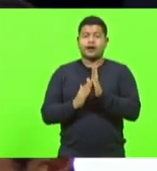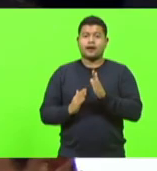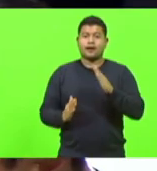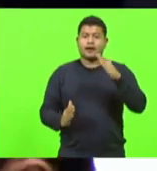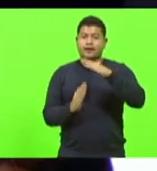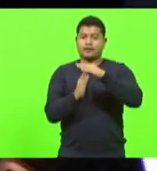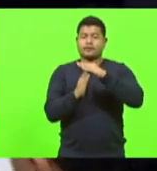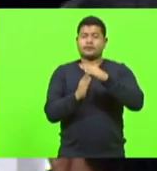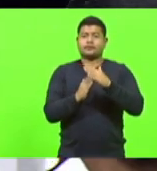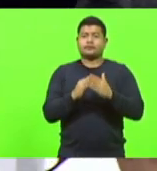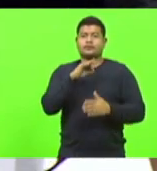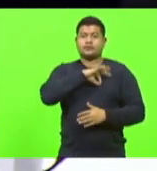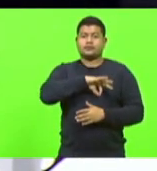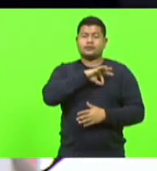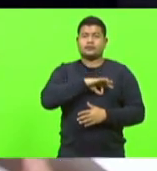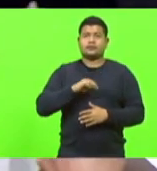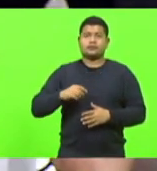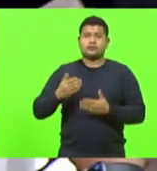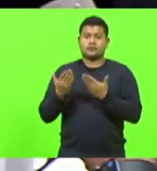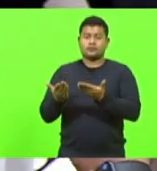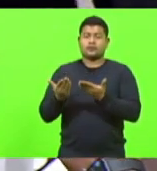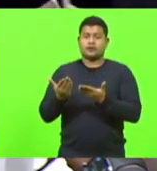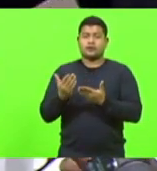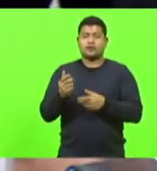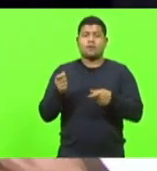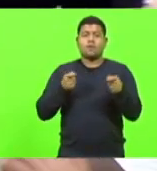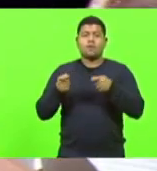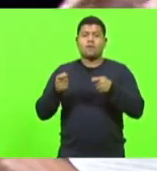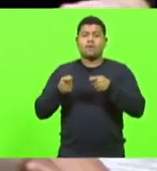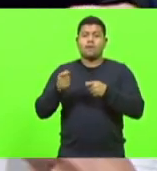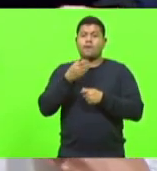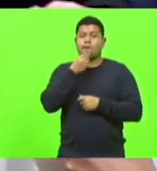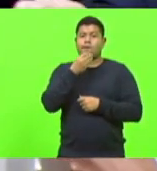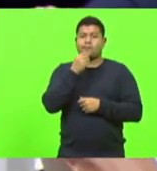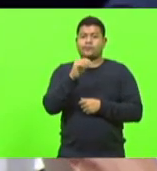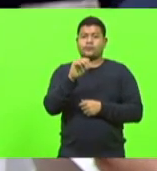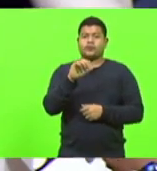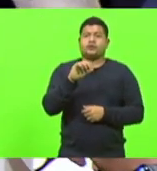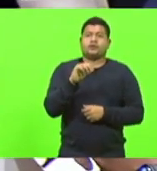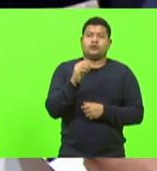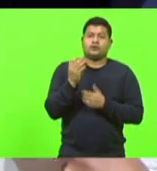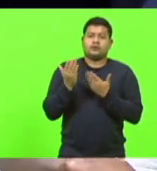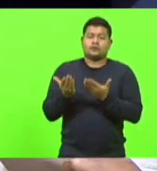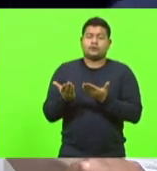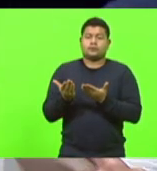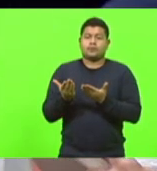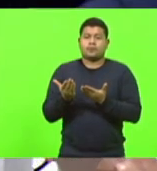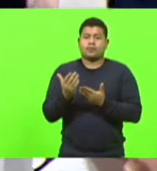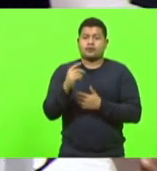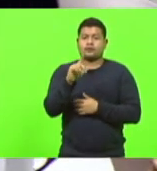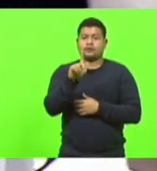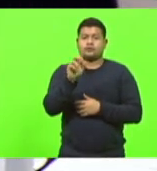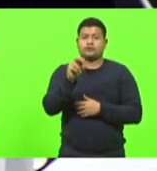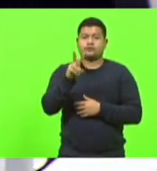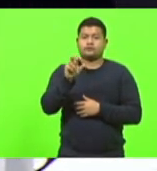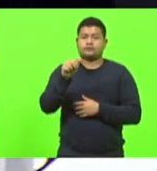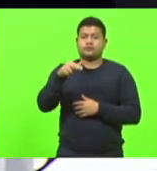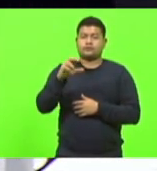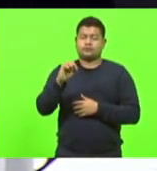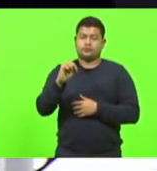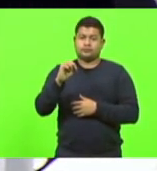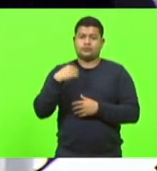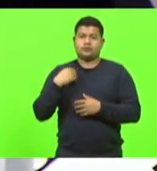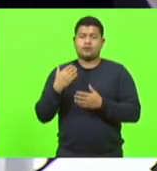Goulart que mandou um cálculo muito simples e rápido por um servidor que ganha 4 mil por mês ele vai pagar